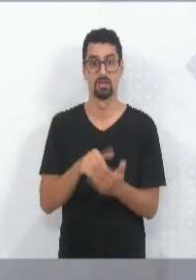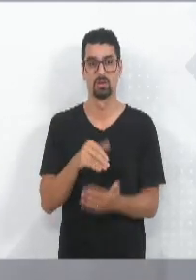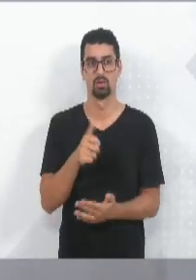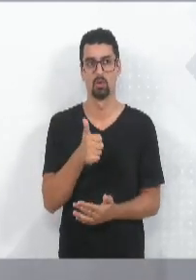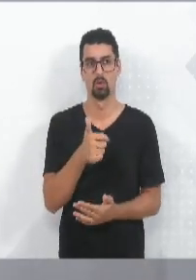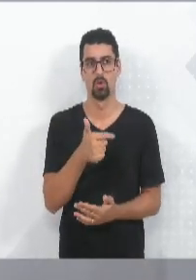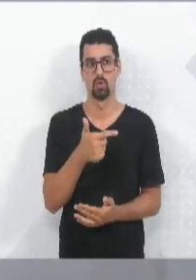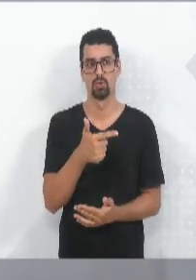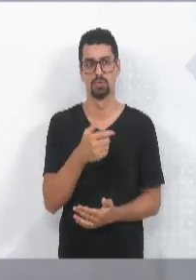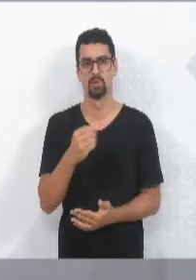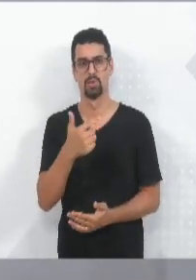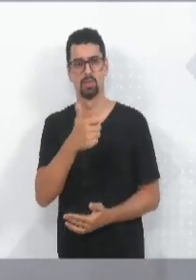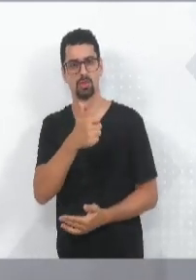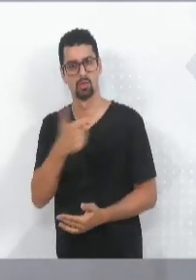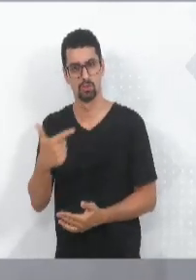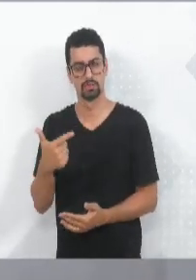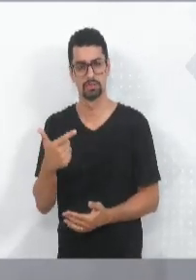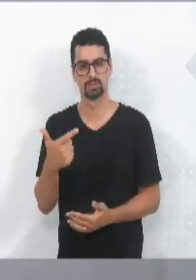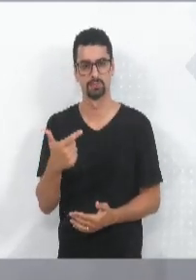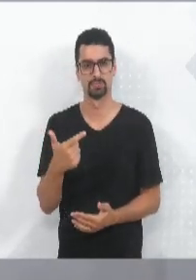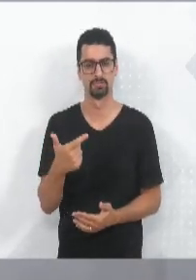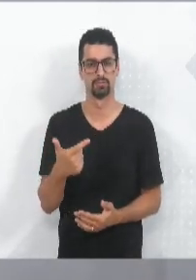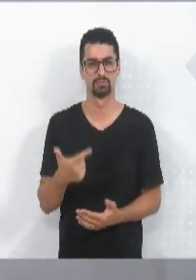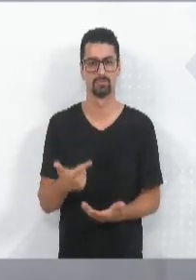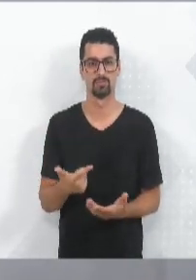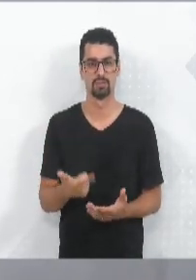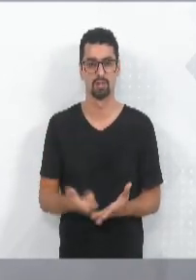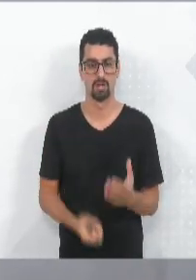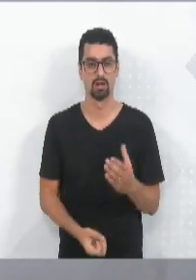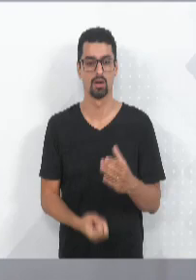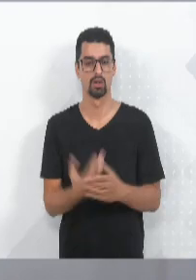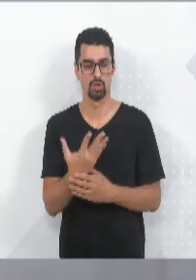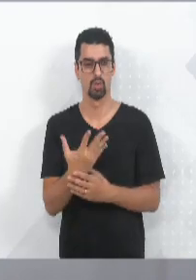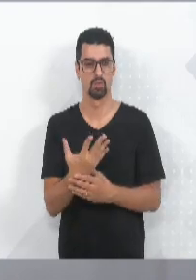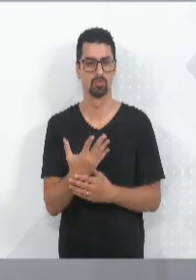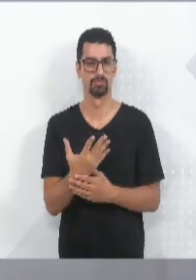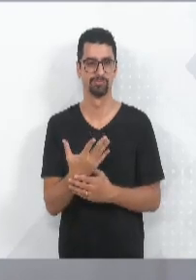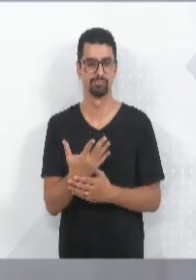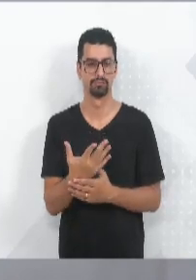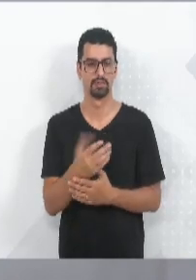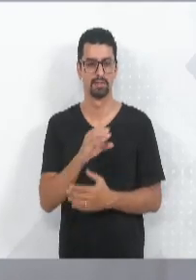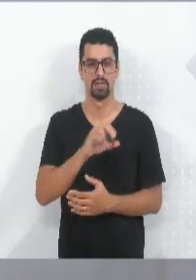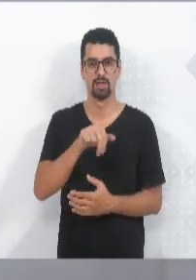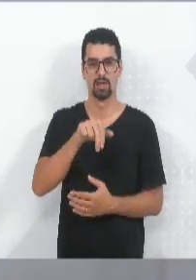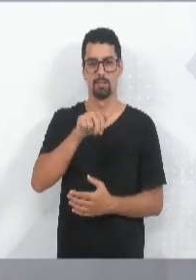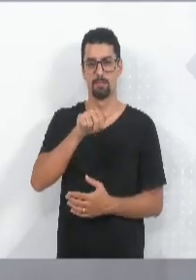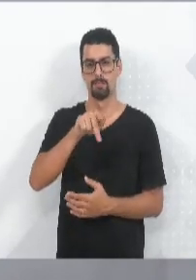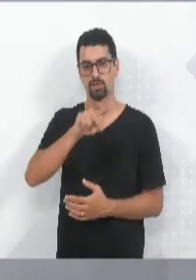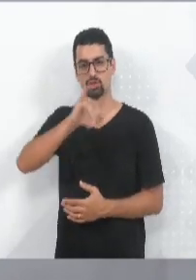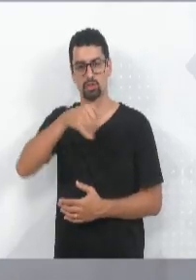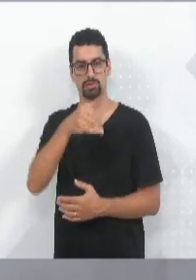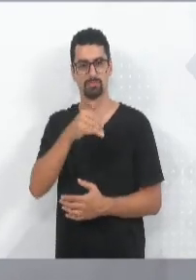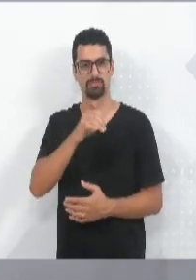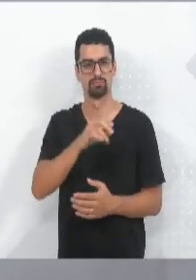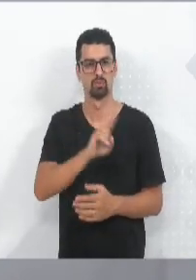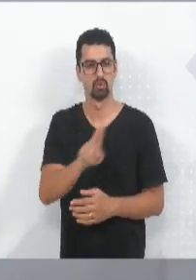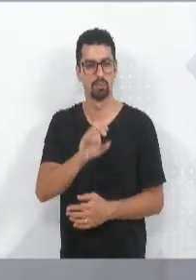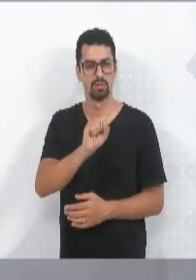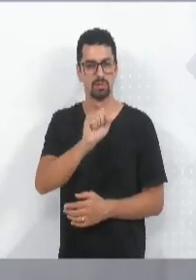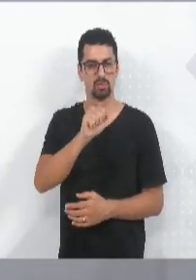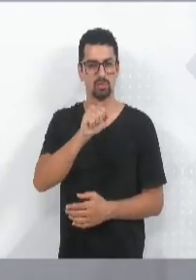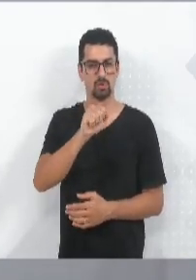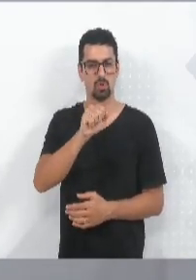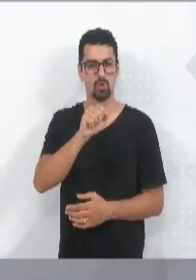né Eh tornou-se essa entidade mesmo jurídica chamada somar né e a